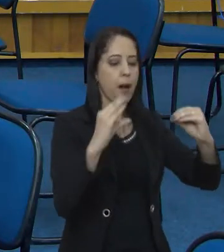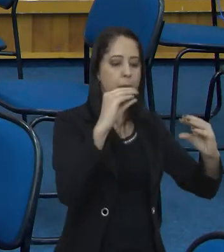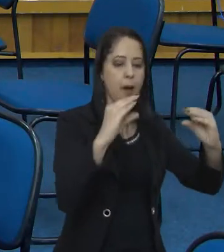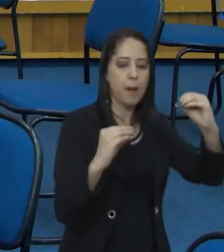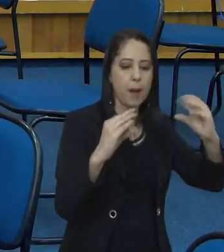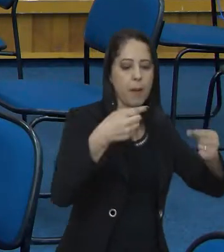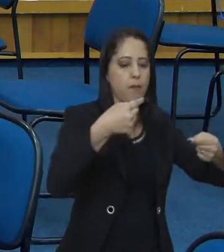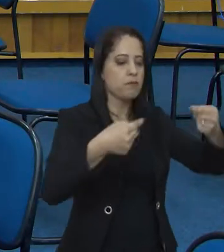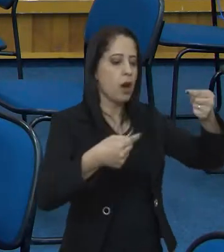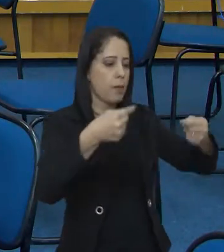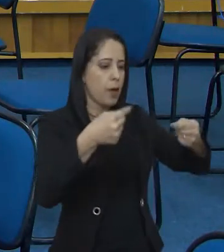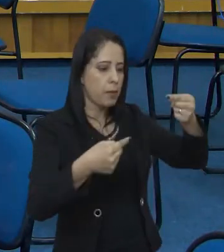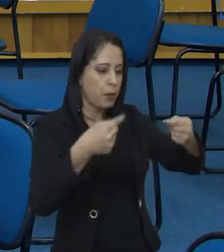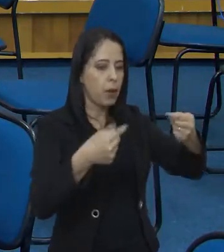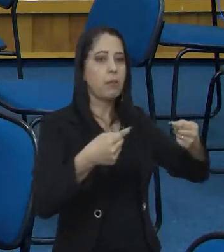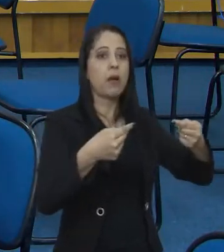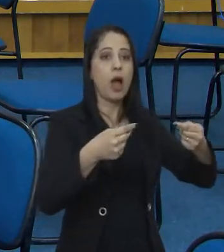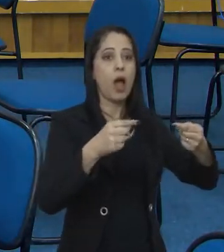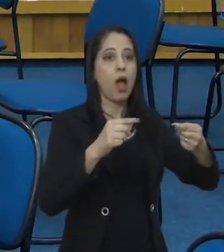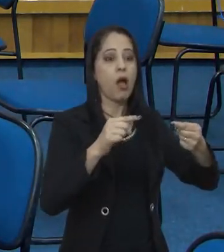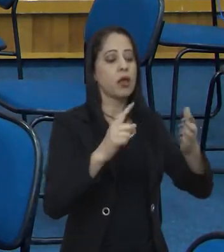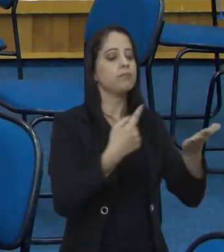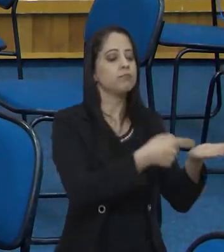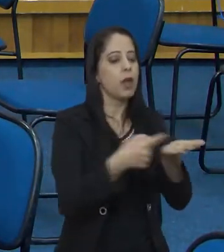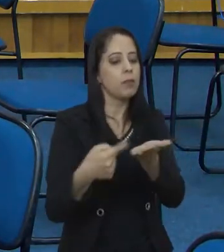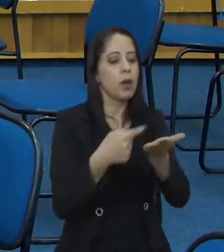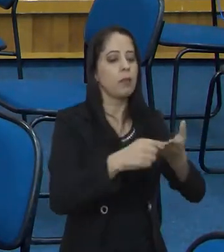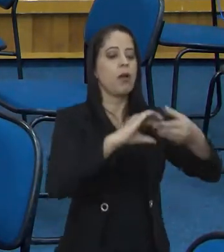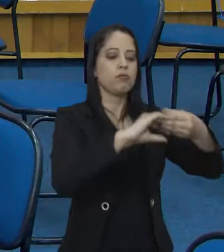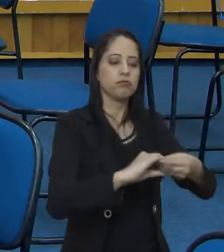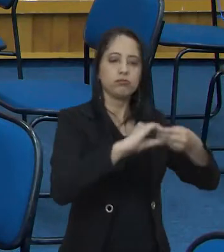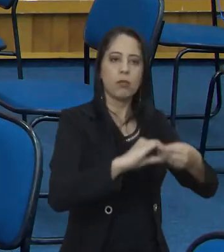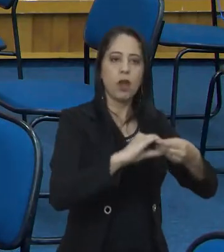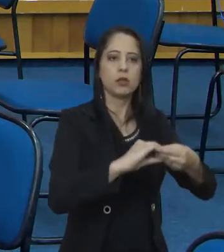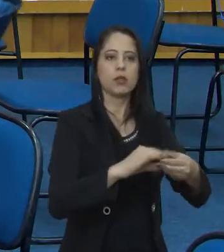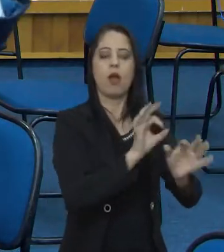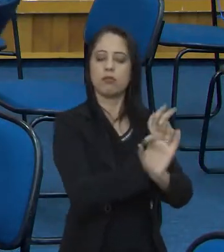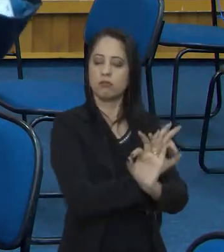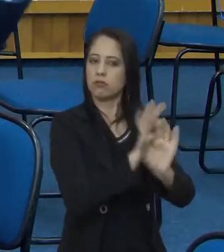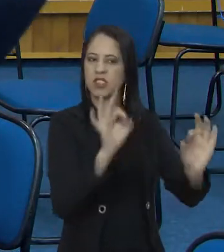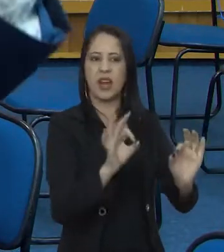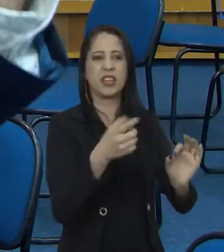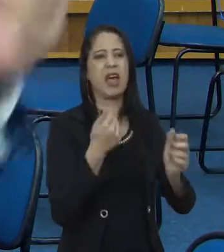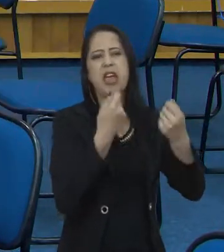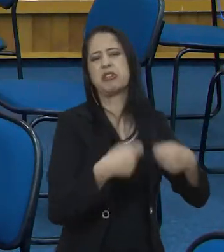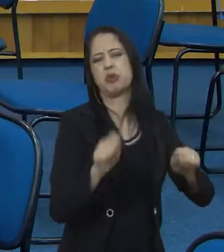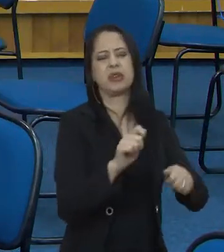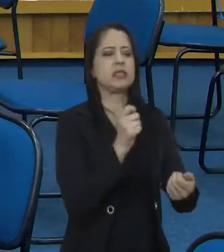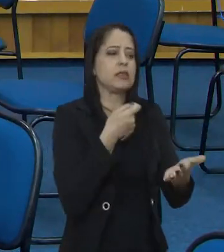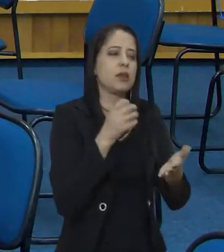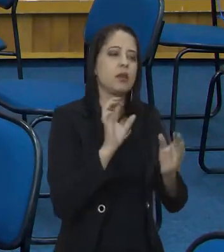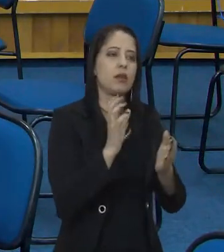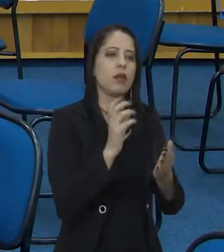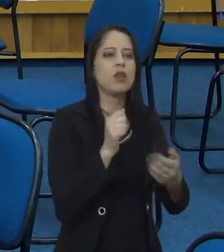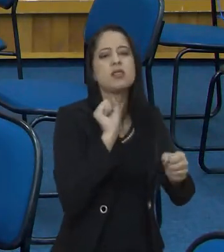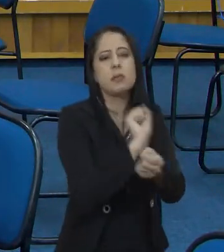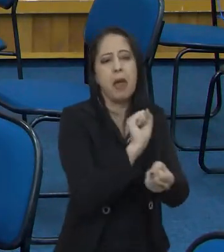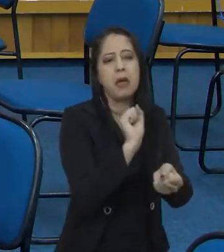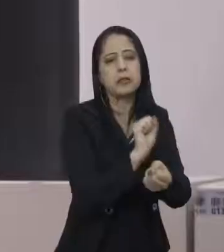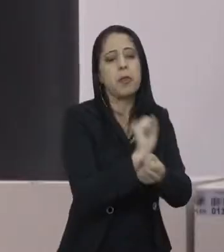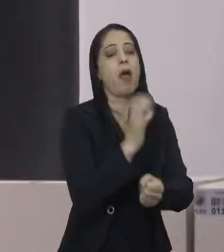ver se consegue enxergar a uma composição e por fim a reclamatória sem ter que esperar uma decisão